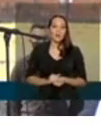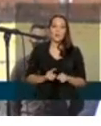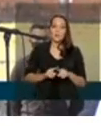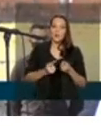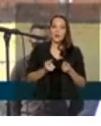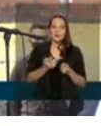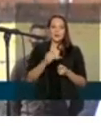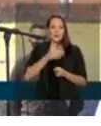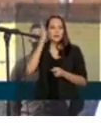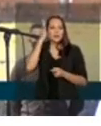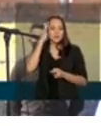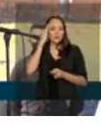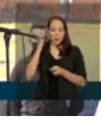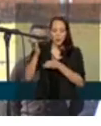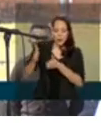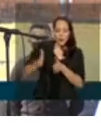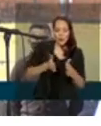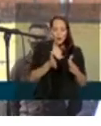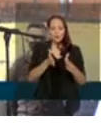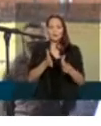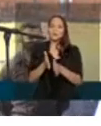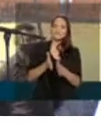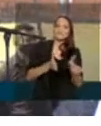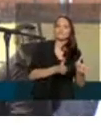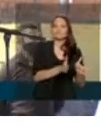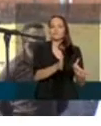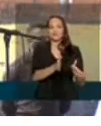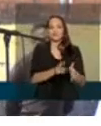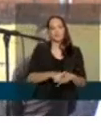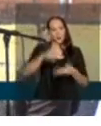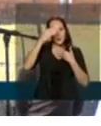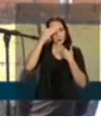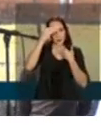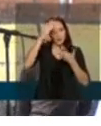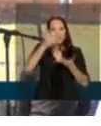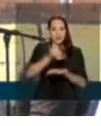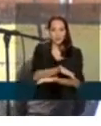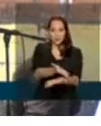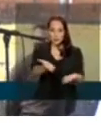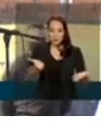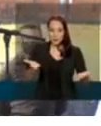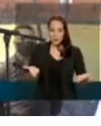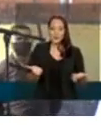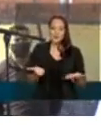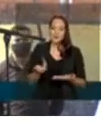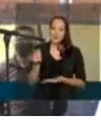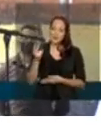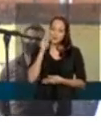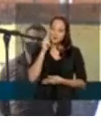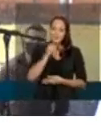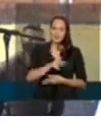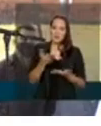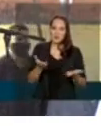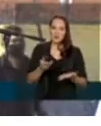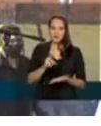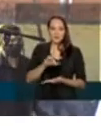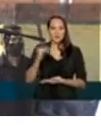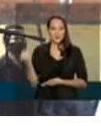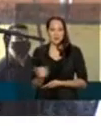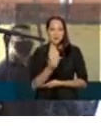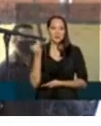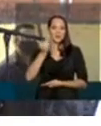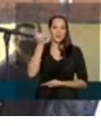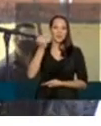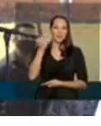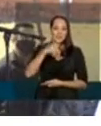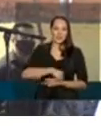a direção para a qual nos movemos. Muito obrigado a todos que prestigiam esta nossa importante cerimônia